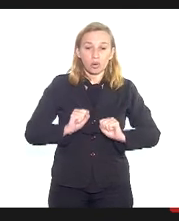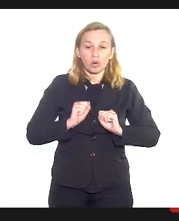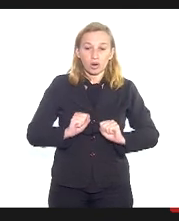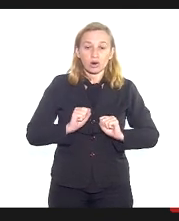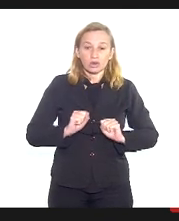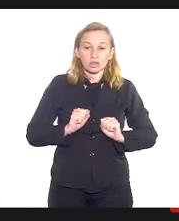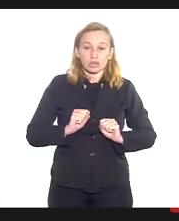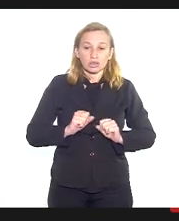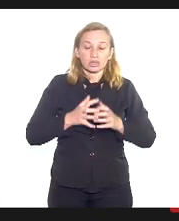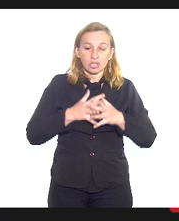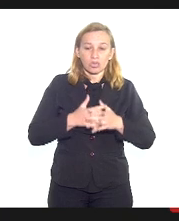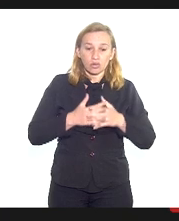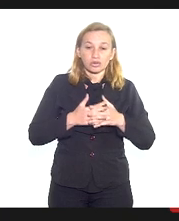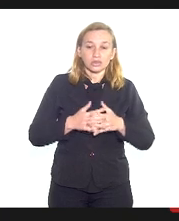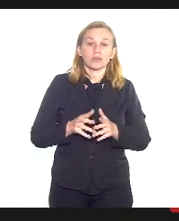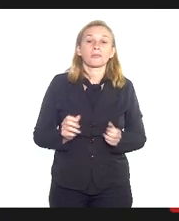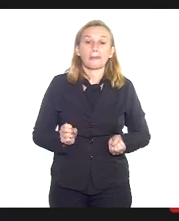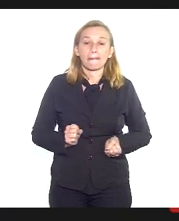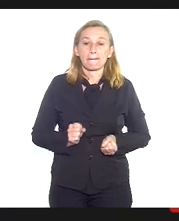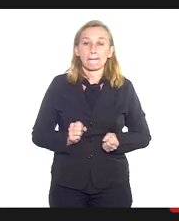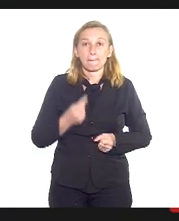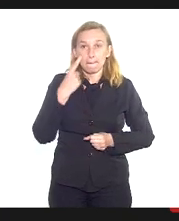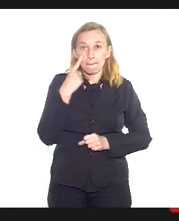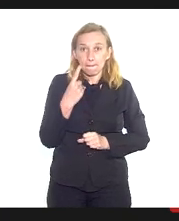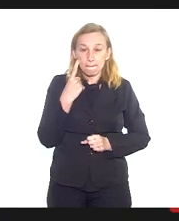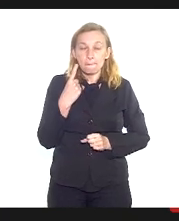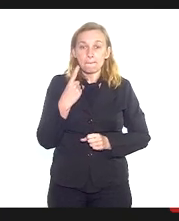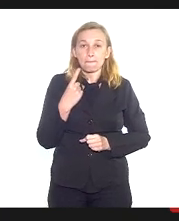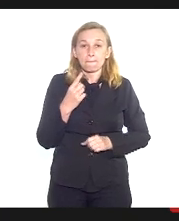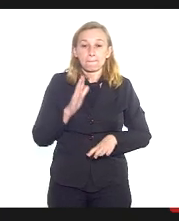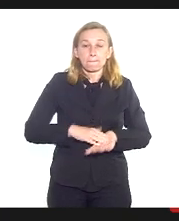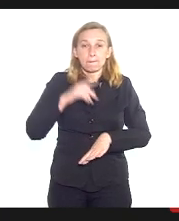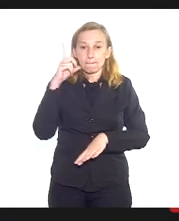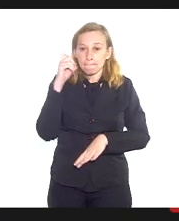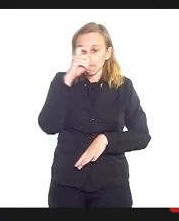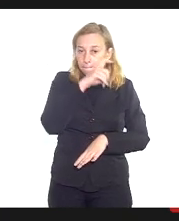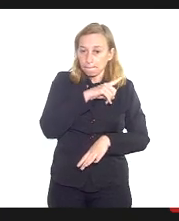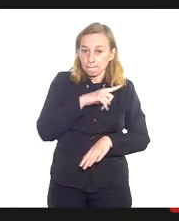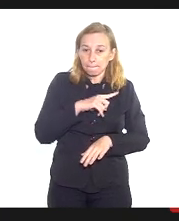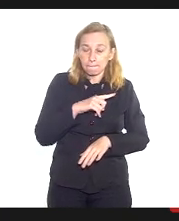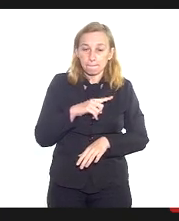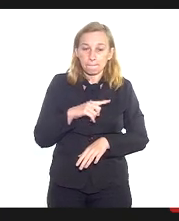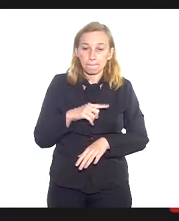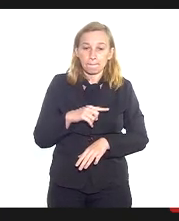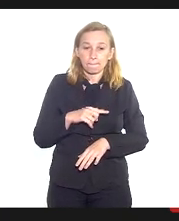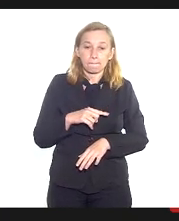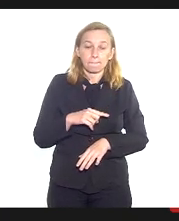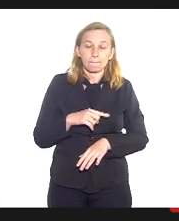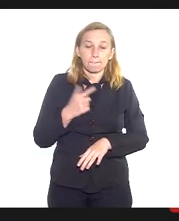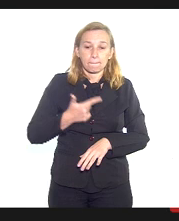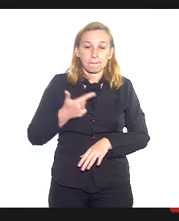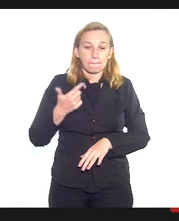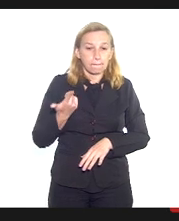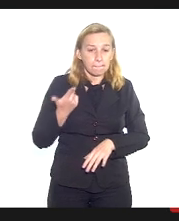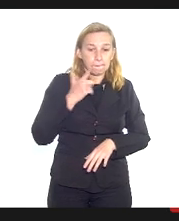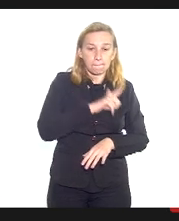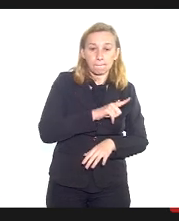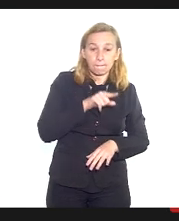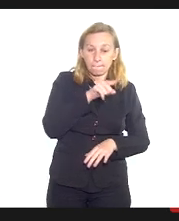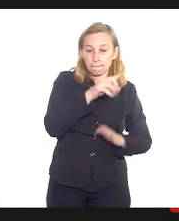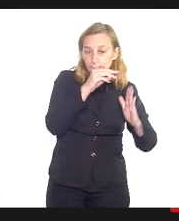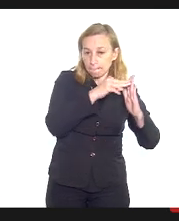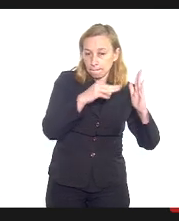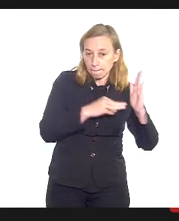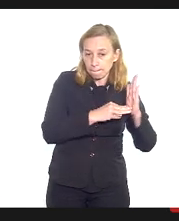havendo triangulações. E aí nós vamos ver que fica muito mais difícil, porque supondo que o auditor consiga, essa é a metodologia,